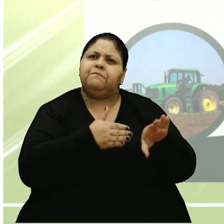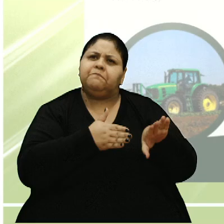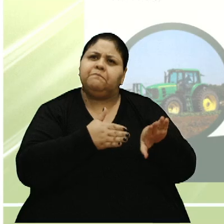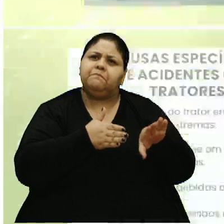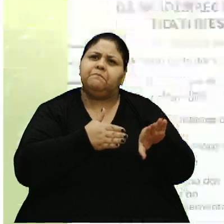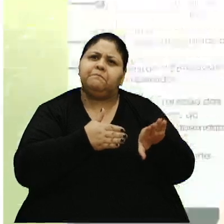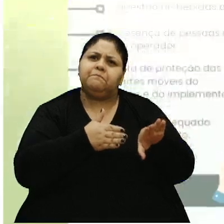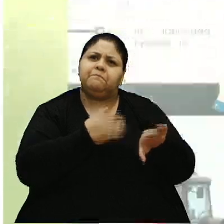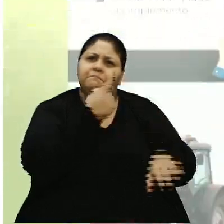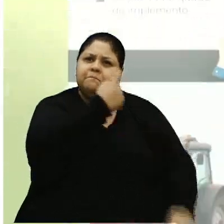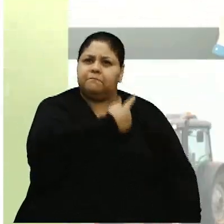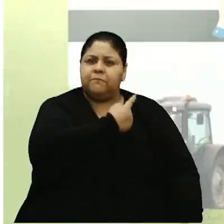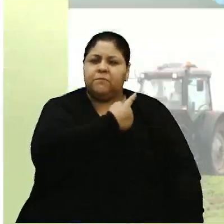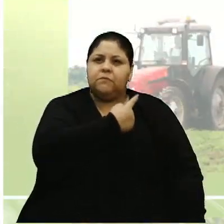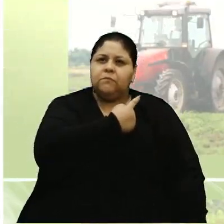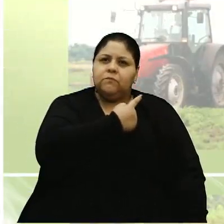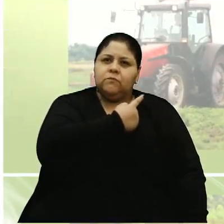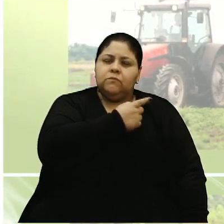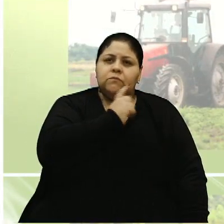Ana,